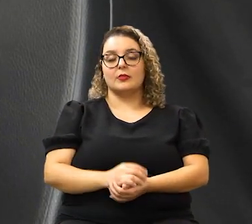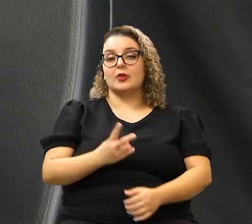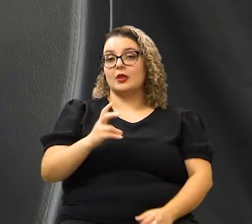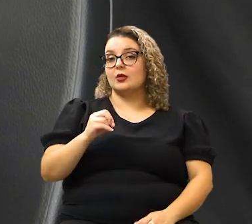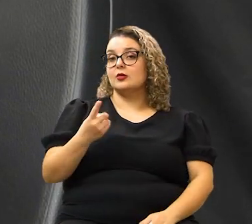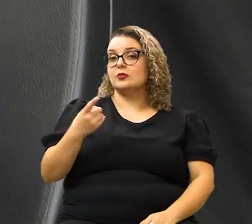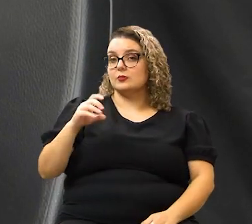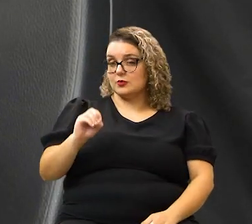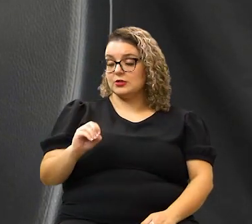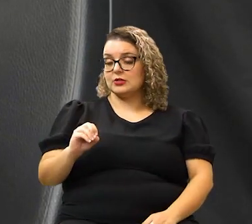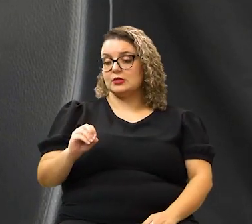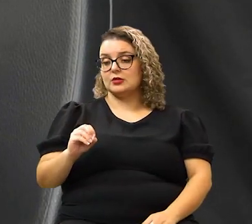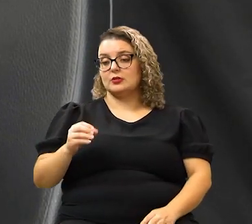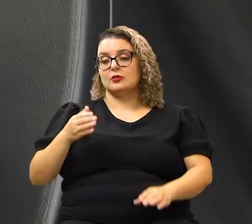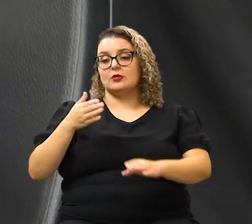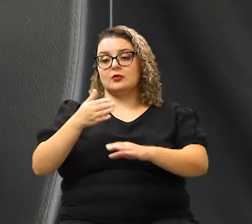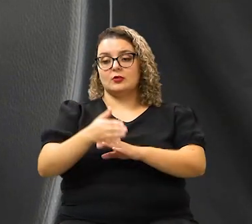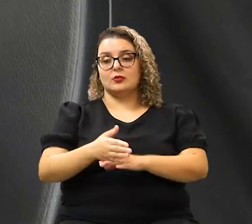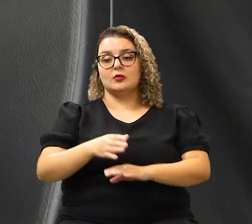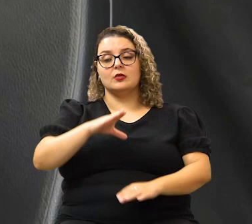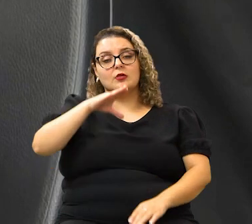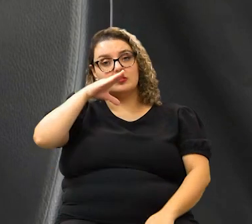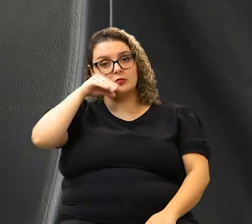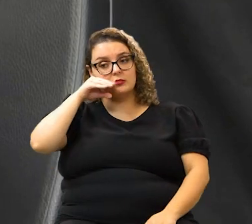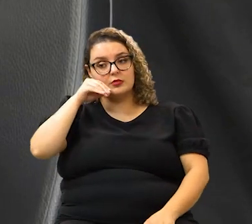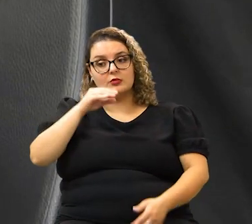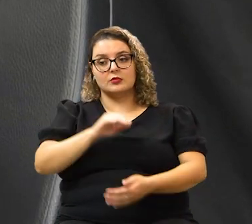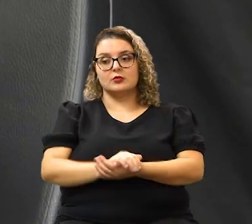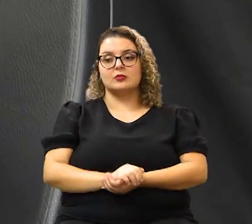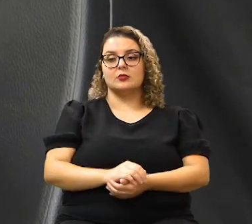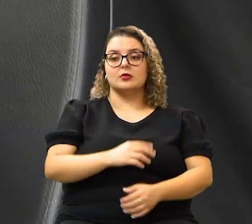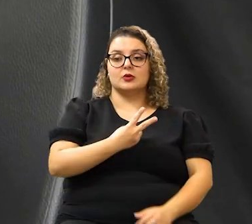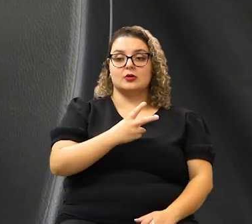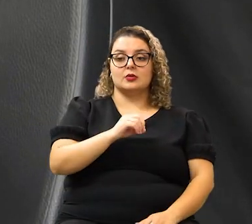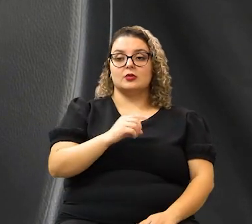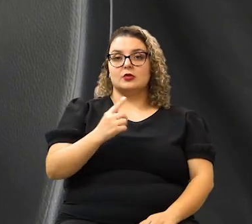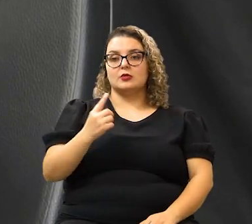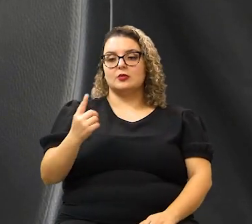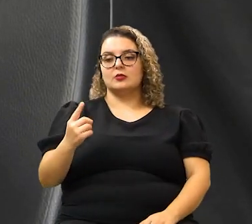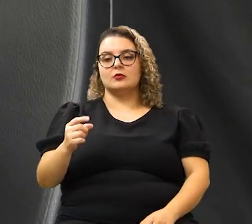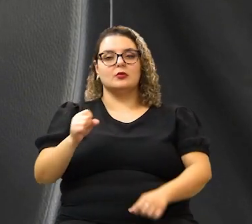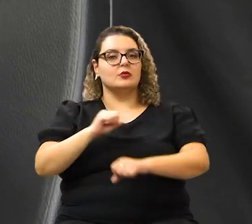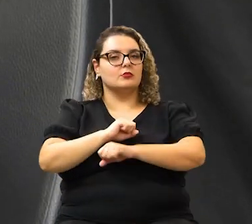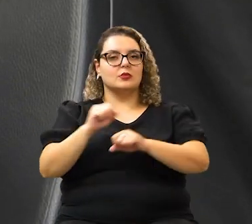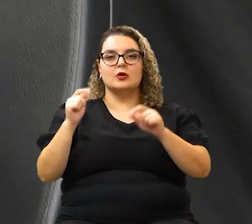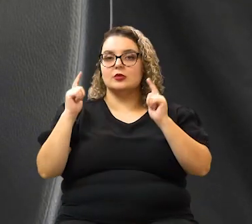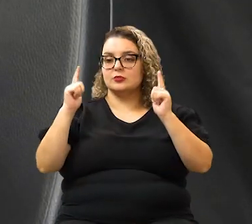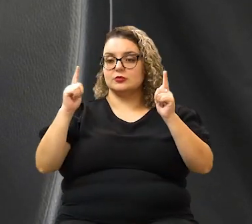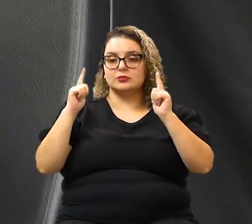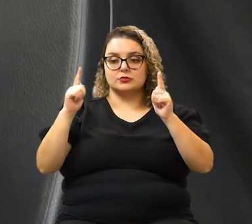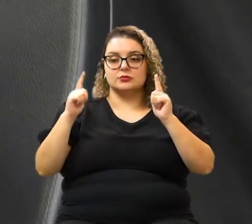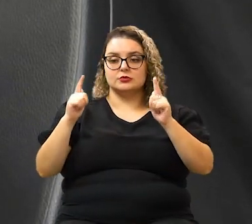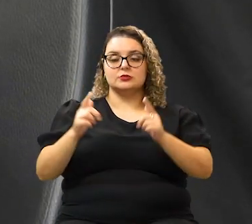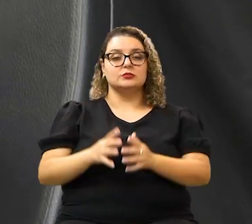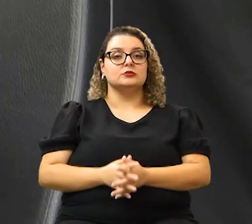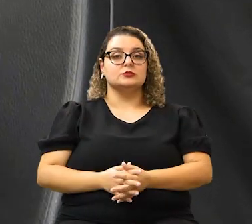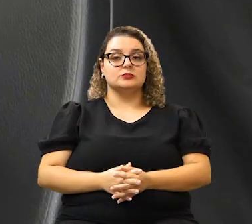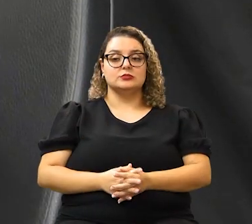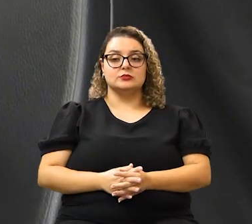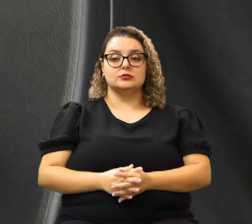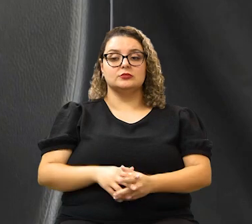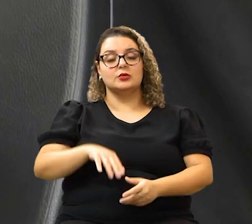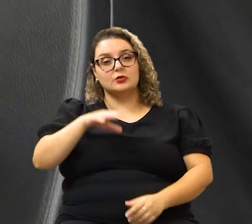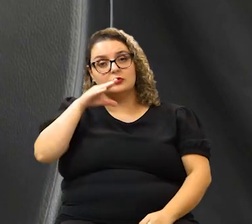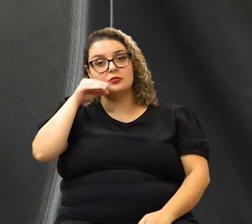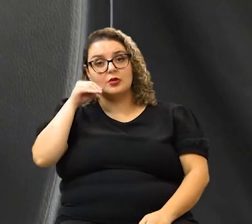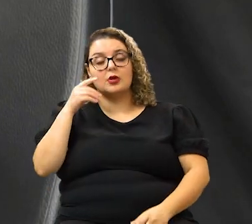como funcionária. Em 2011, estoura uma greve gigantesca entre os funcionários, porque era uma